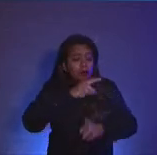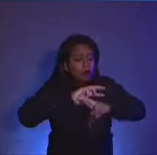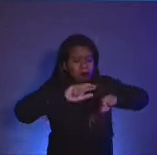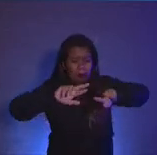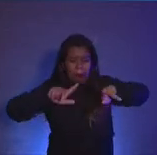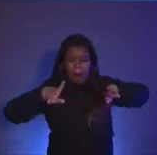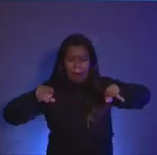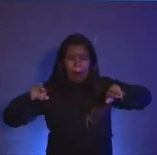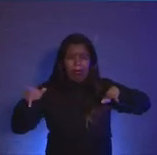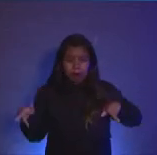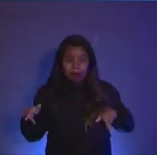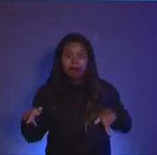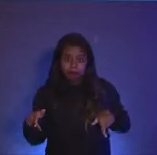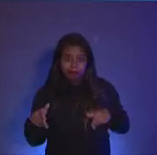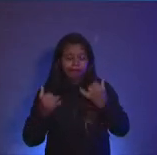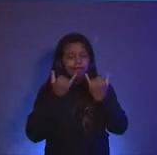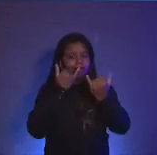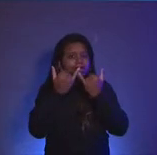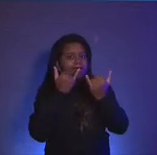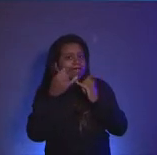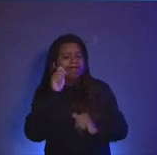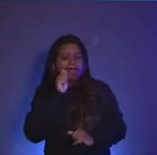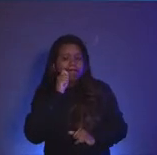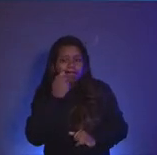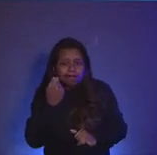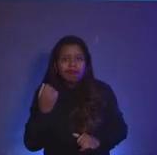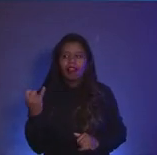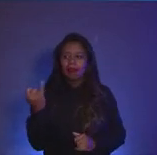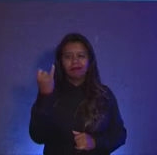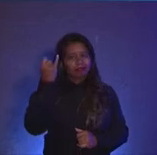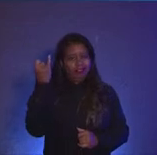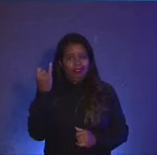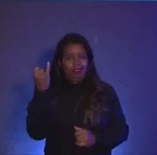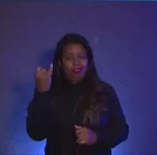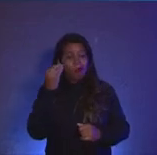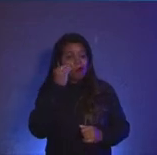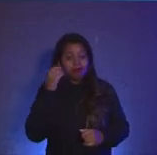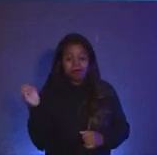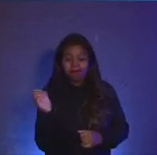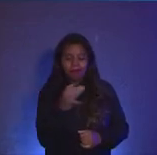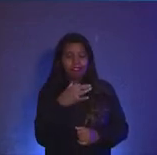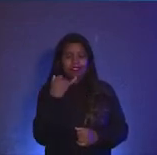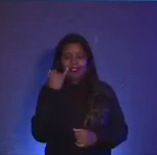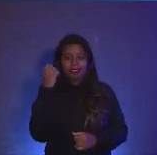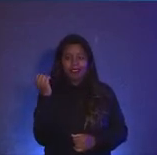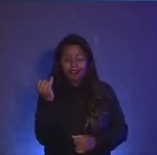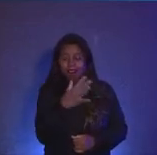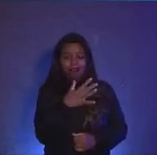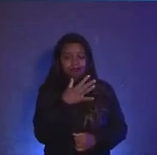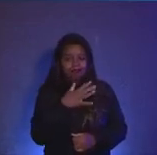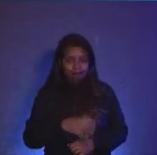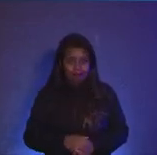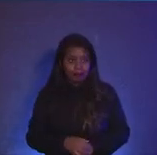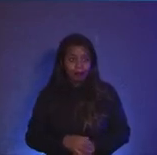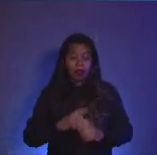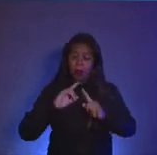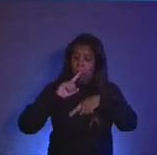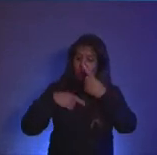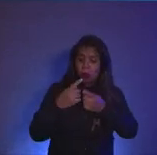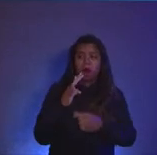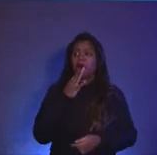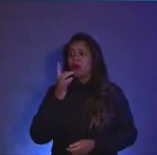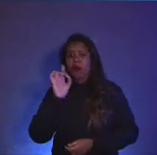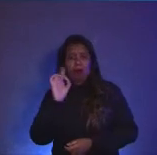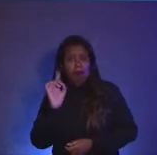assim, que utilizam bases de dados que a gente já conhece, mas utilizam de um jeito inovador, outras bases que a gente não conhece, e através